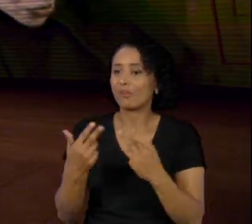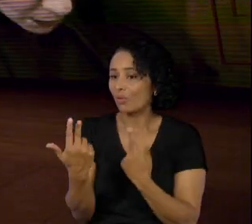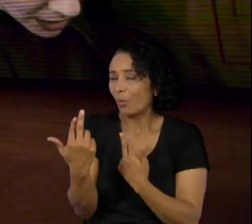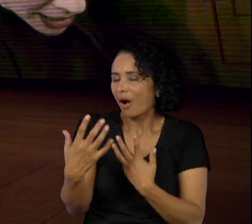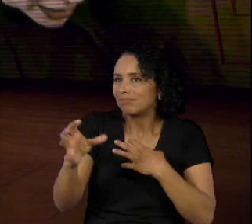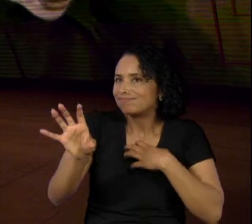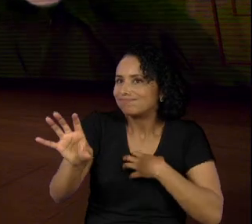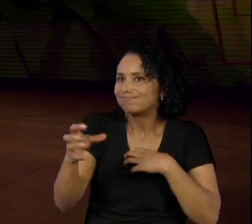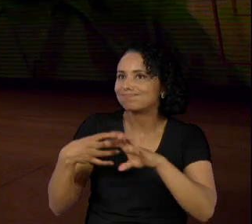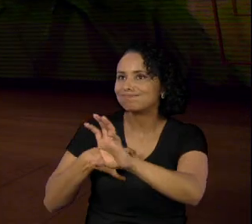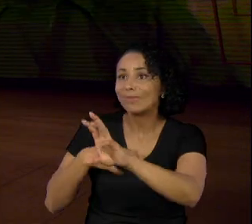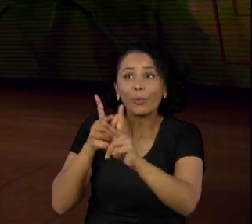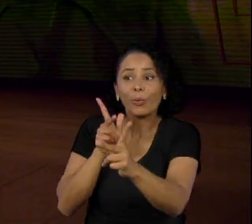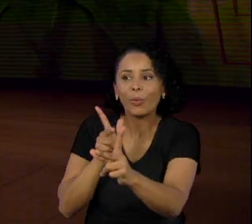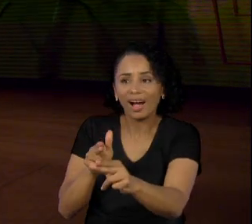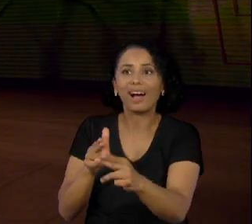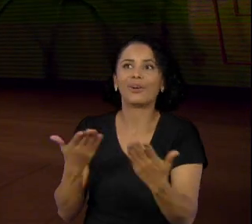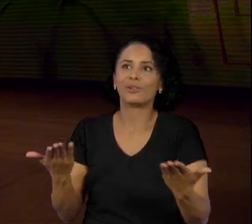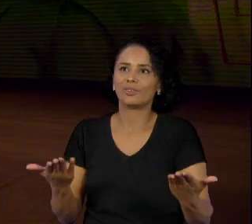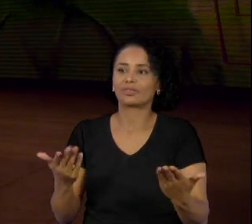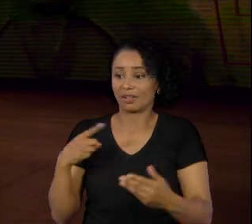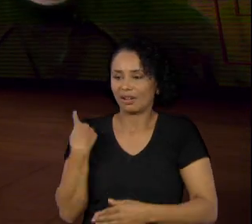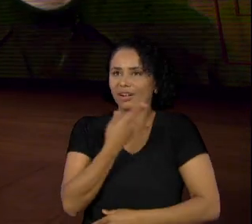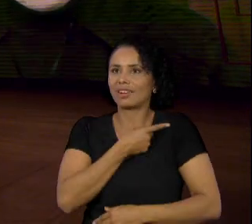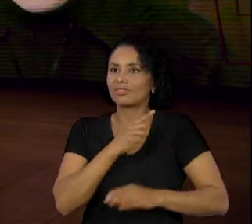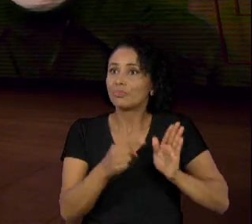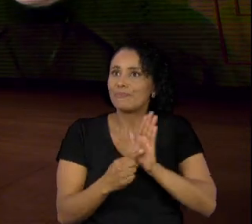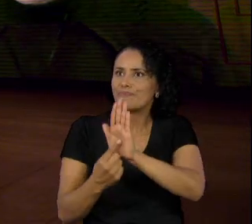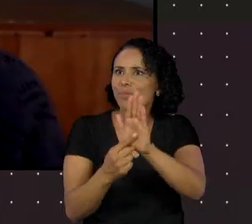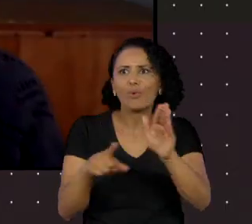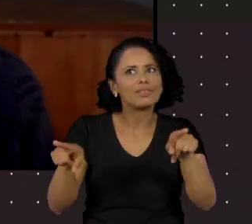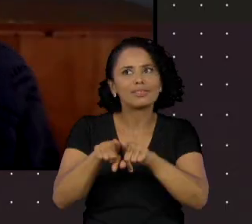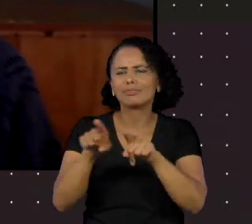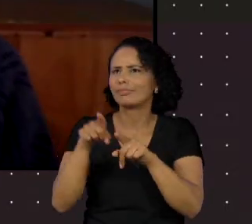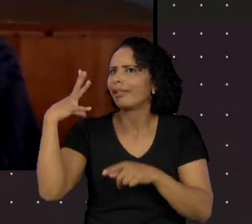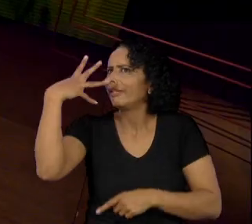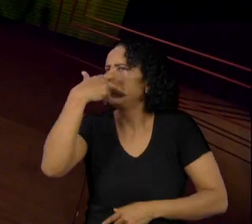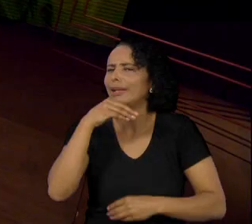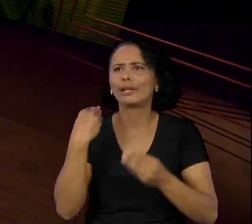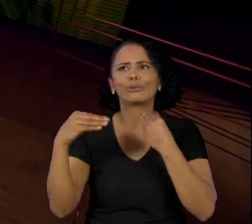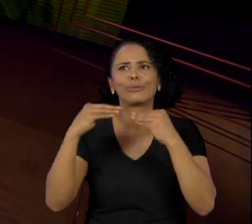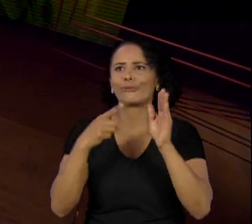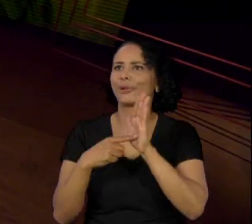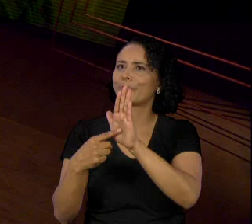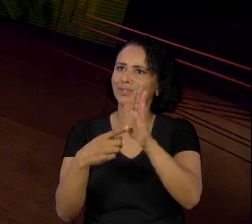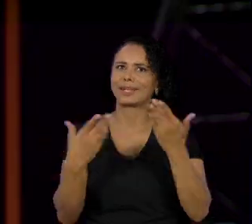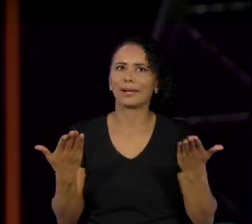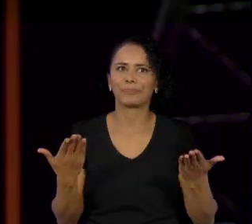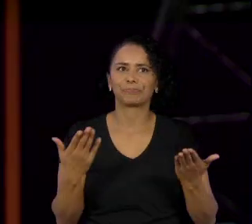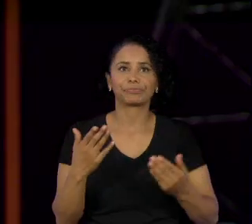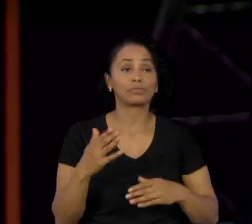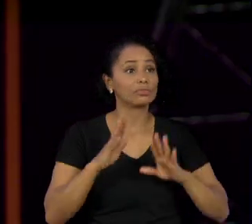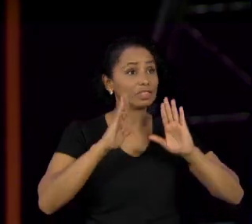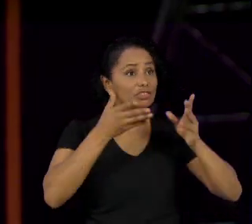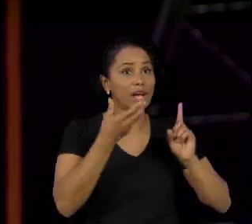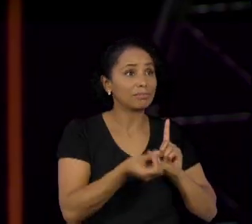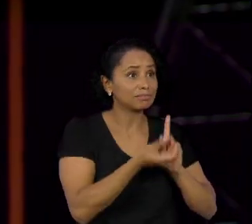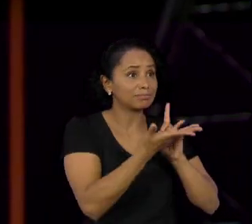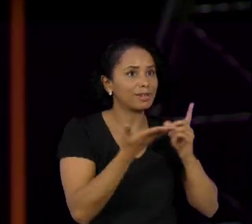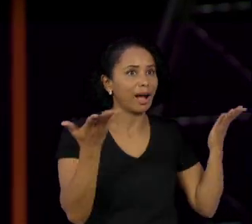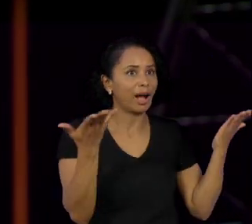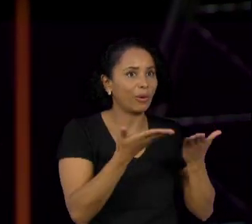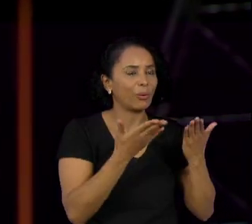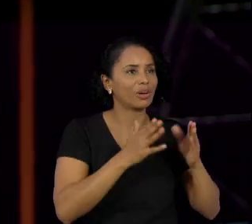personagens que a gente representa, acho que é para isso também. Então, para mim, foi muito lindo fazer essa novela. depoimento que a gente tem agora, Débora, é de um